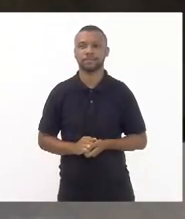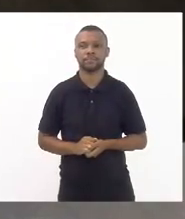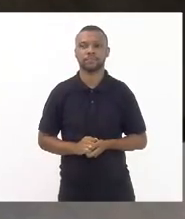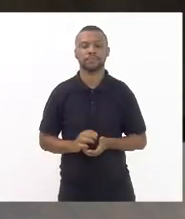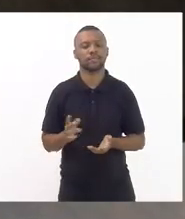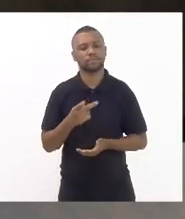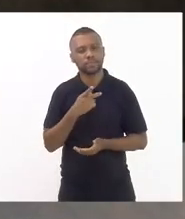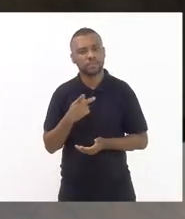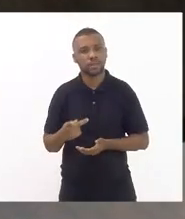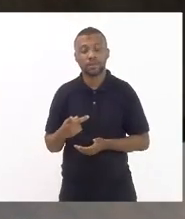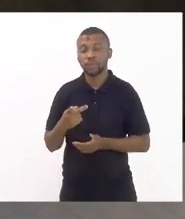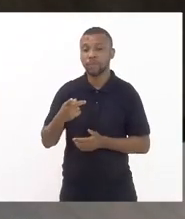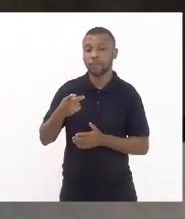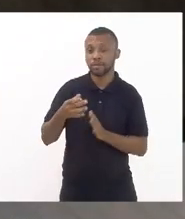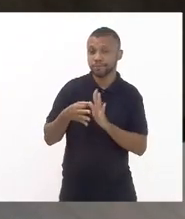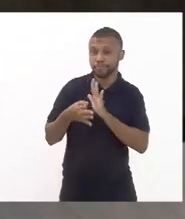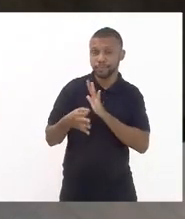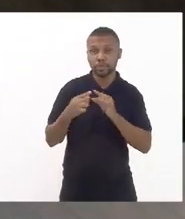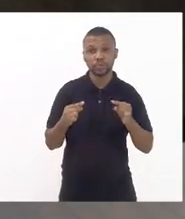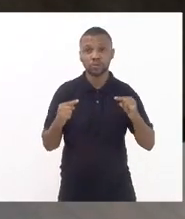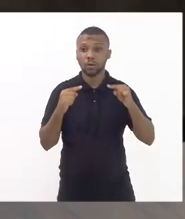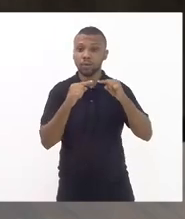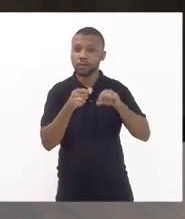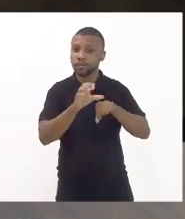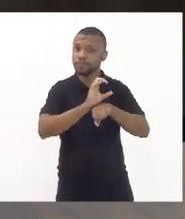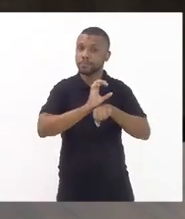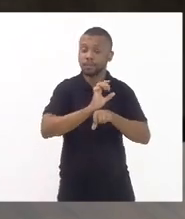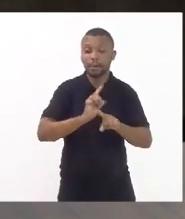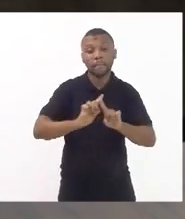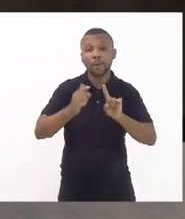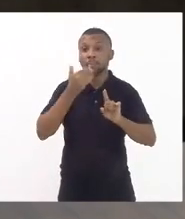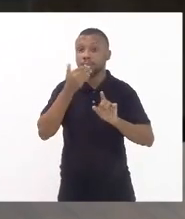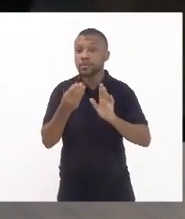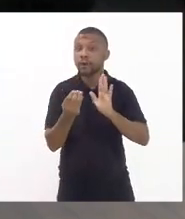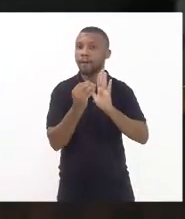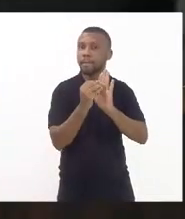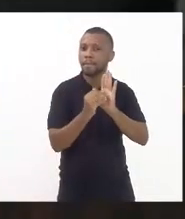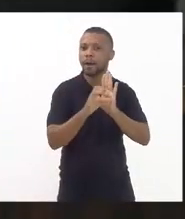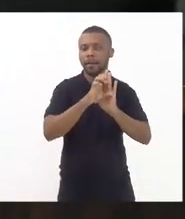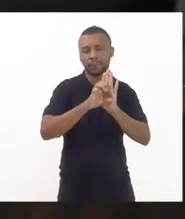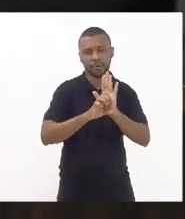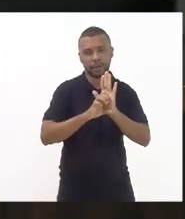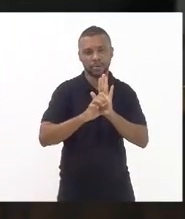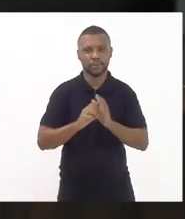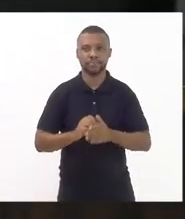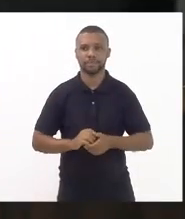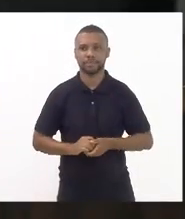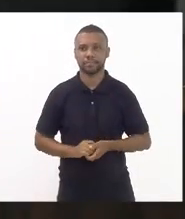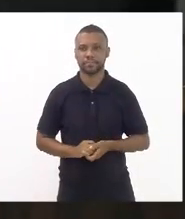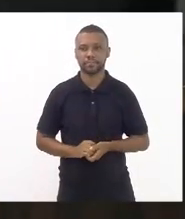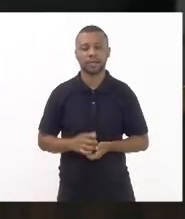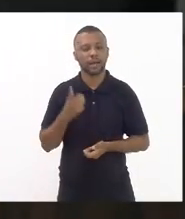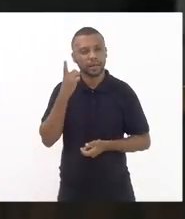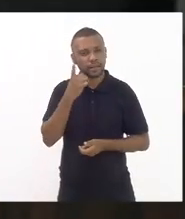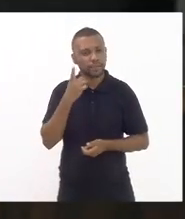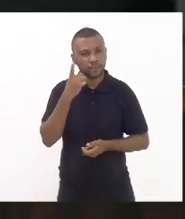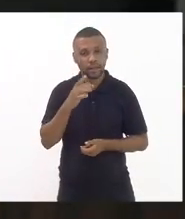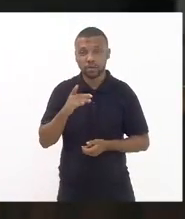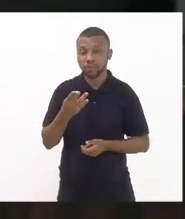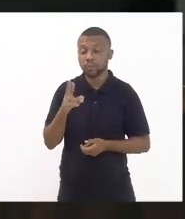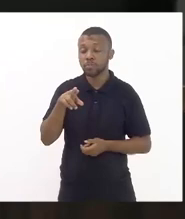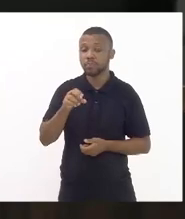Senhor presidente, parecer é pela constitucionalidade com emenda. Pela Comissão de Legislação Constitucional, Argumentar e Código, deputado Bruno